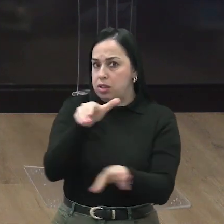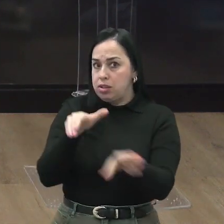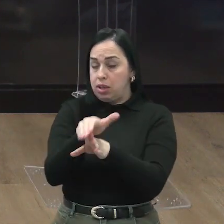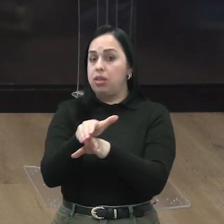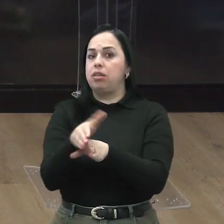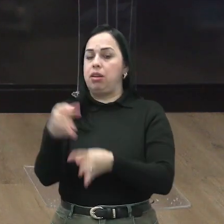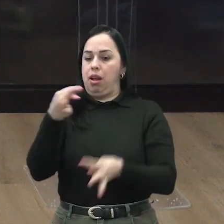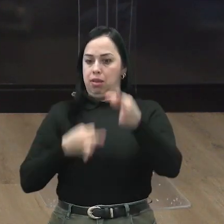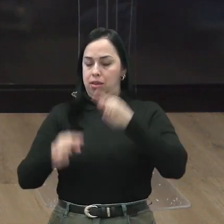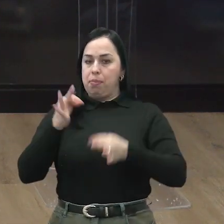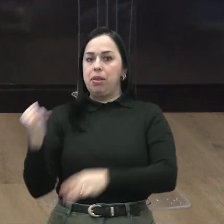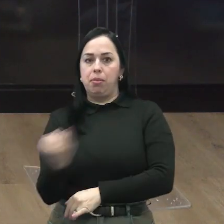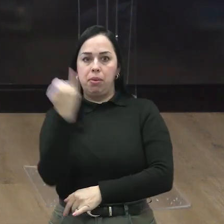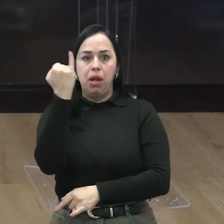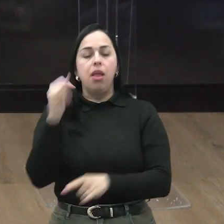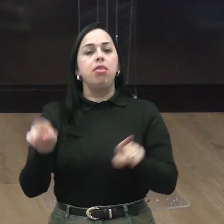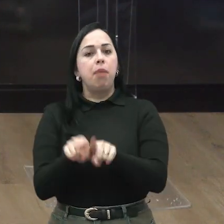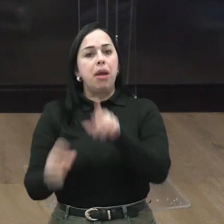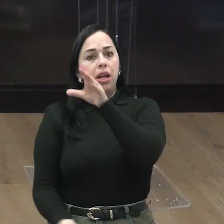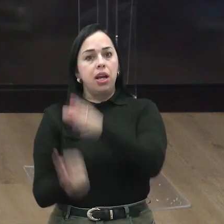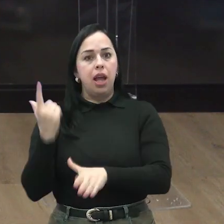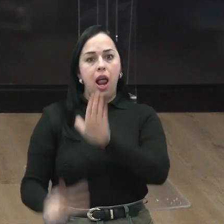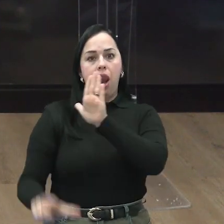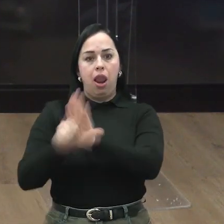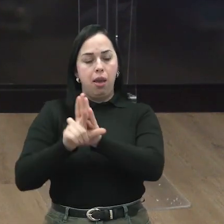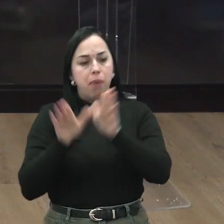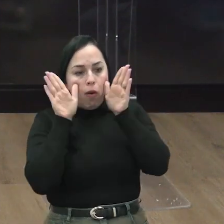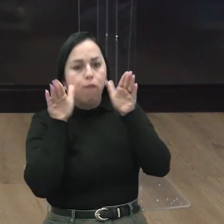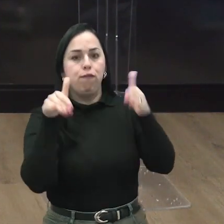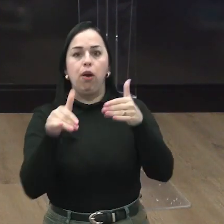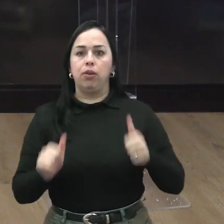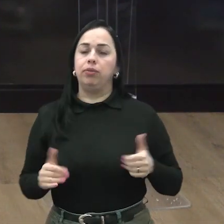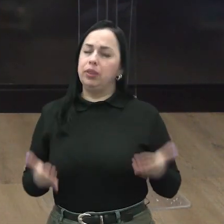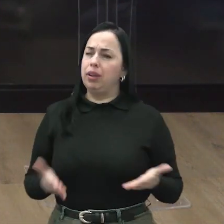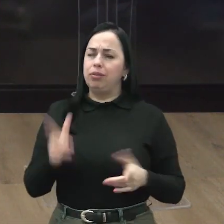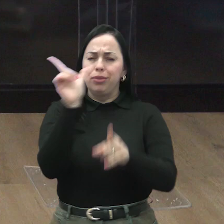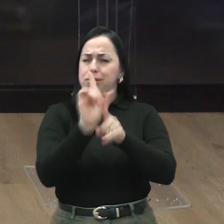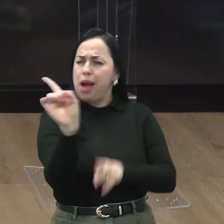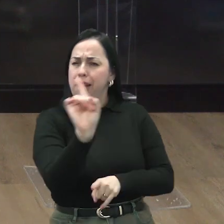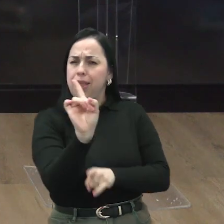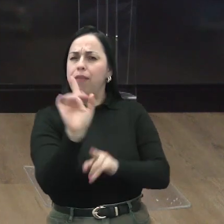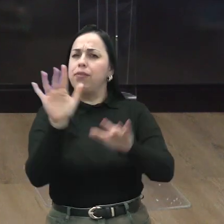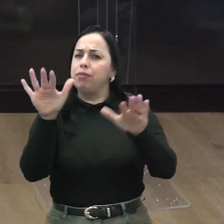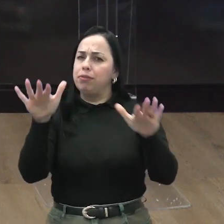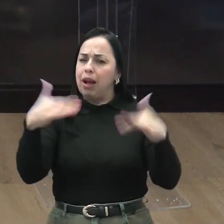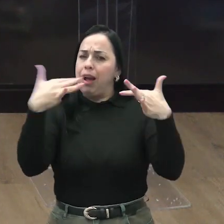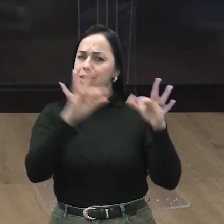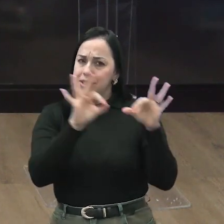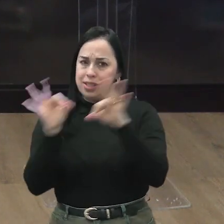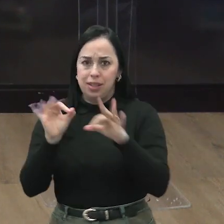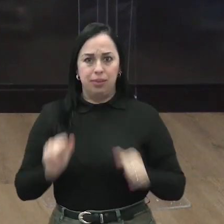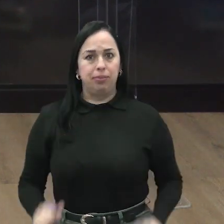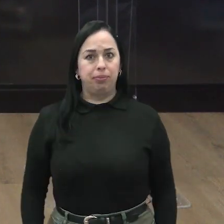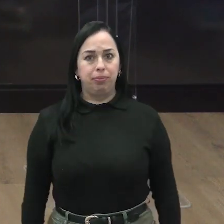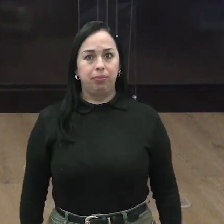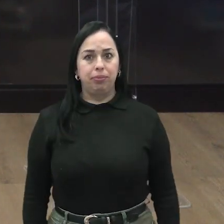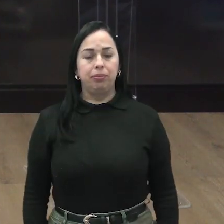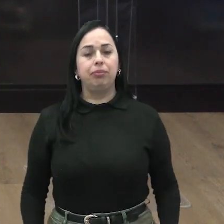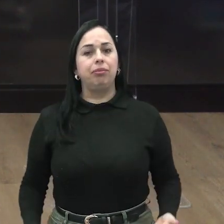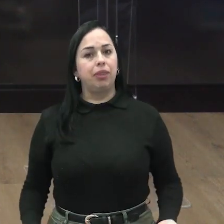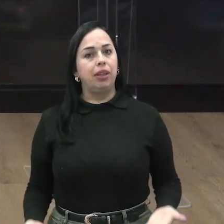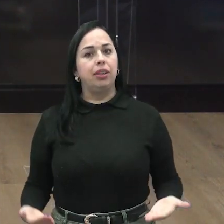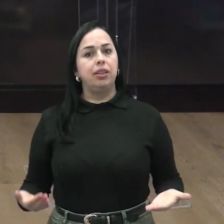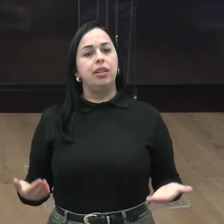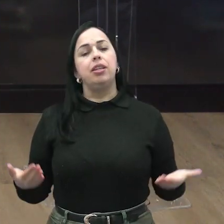sobre a importância do tratamento e também das políticas públicas de cuidado e atenção. Então fica com a gente que o boletim está só